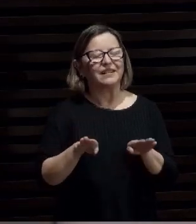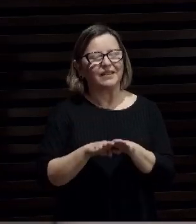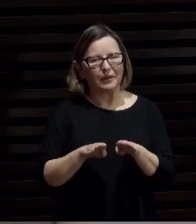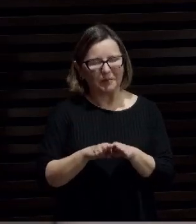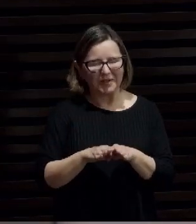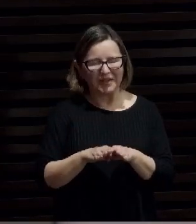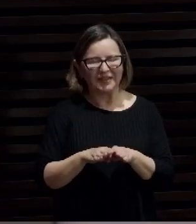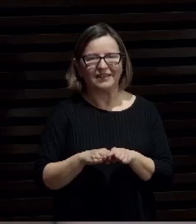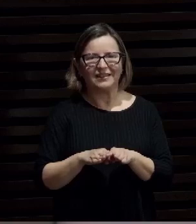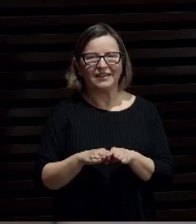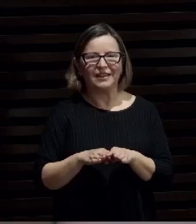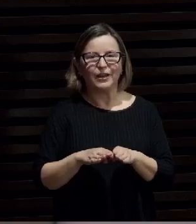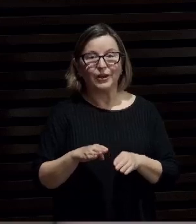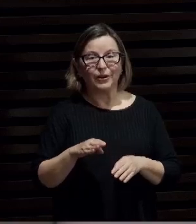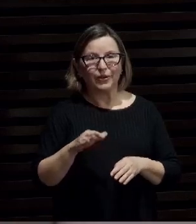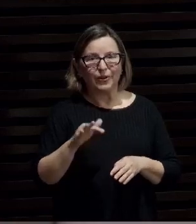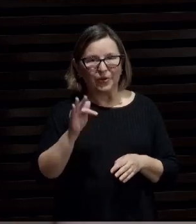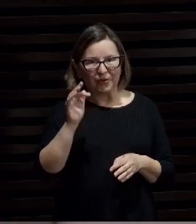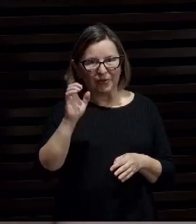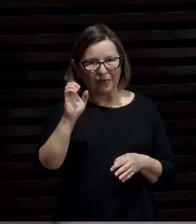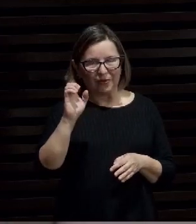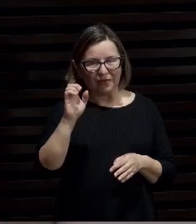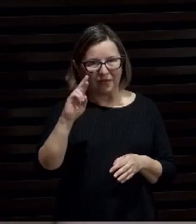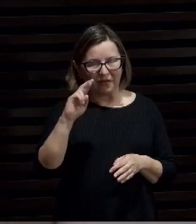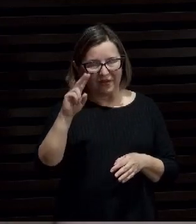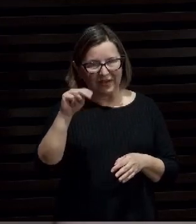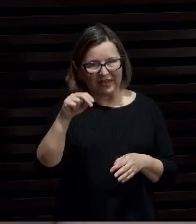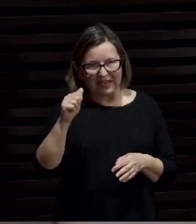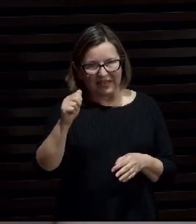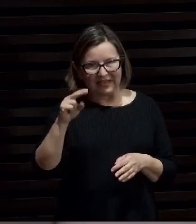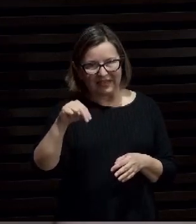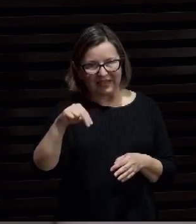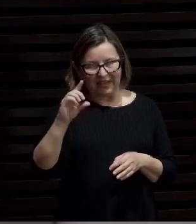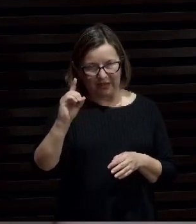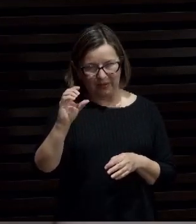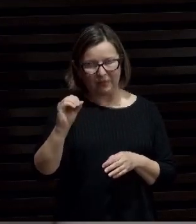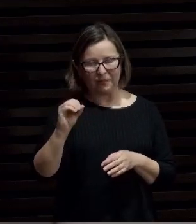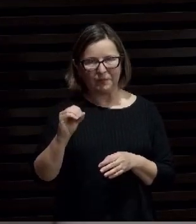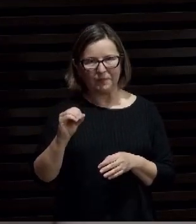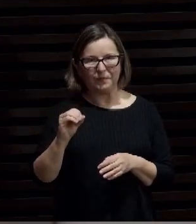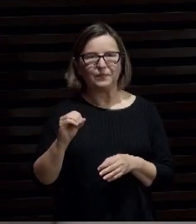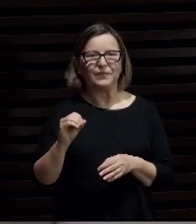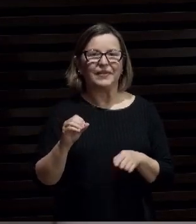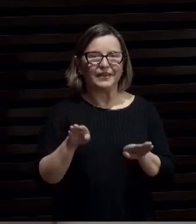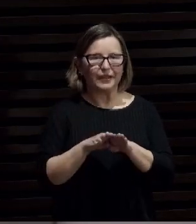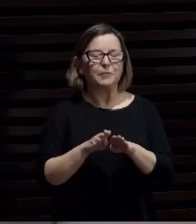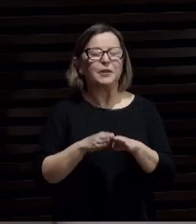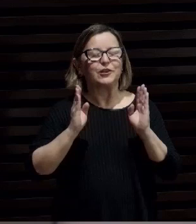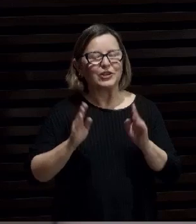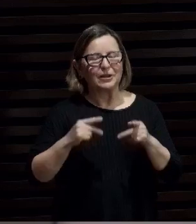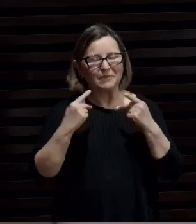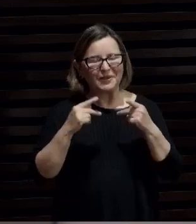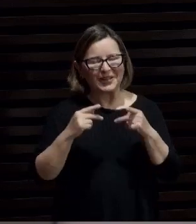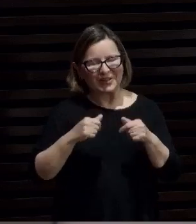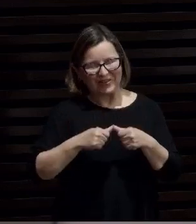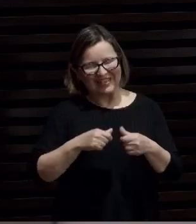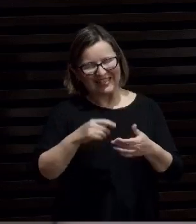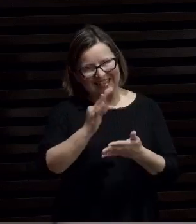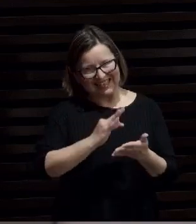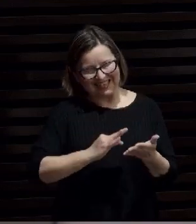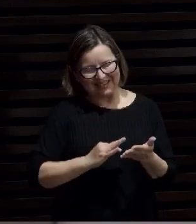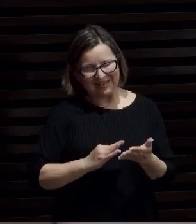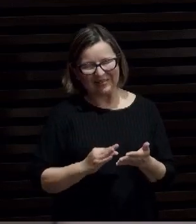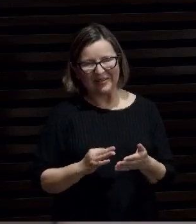ano atrás, expôs esse mesmo texto aqui. Mas a mim não me desgosta, e a segurança para vós outros, que eu vos diga as